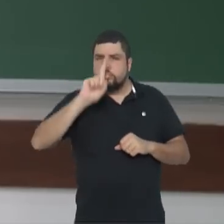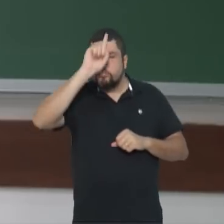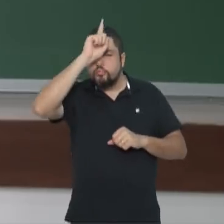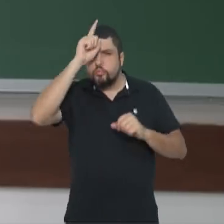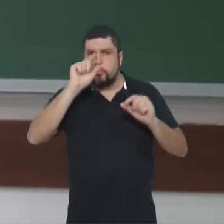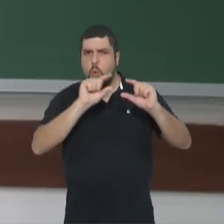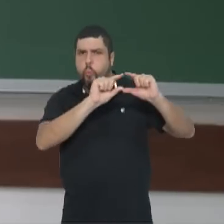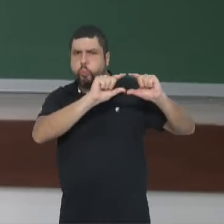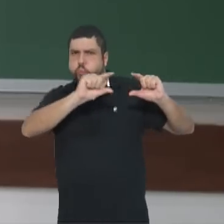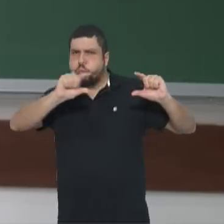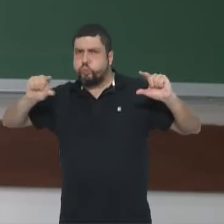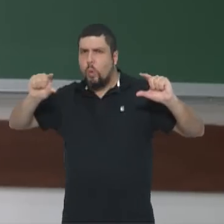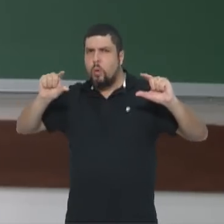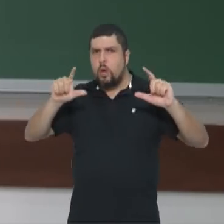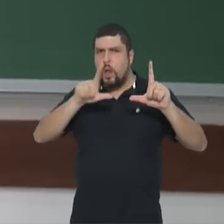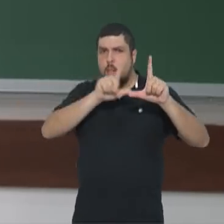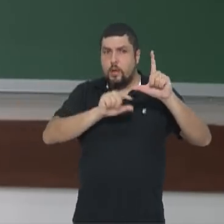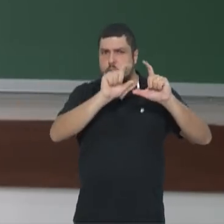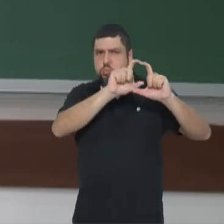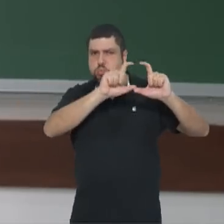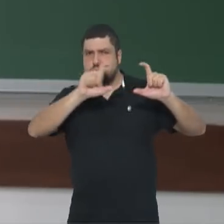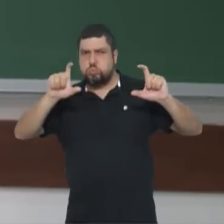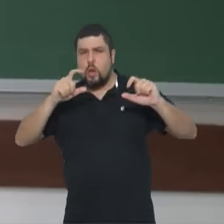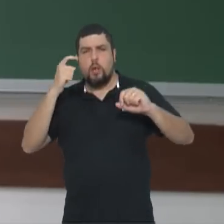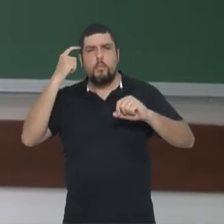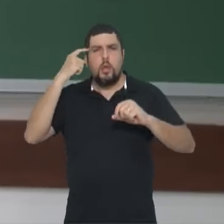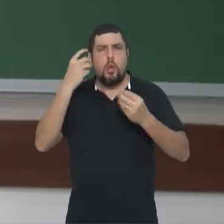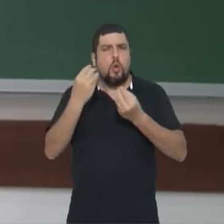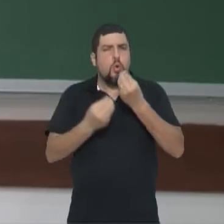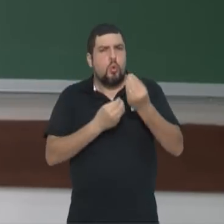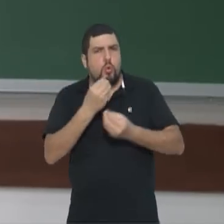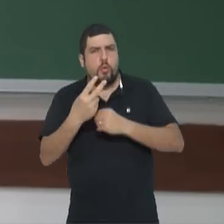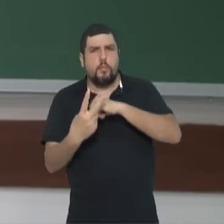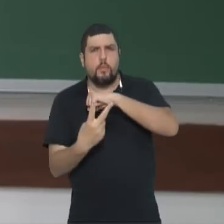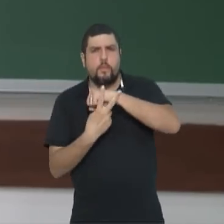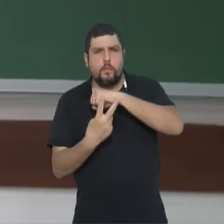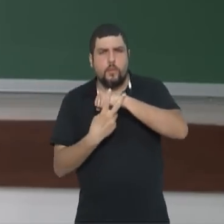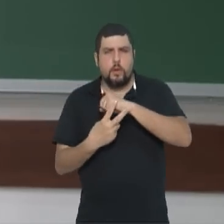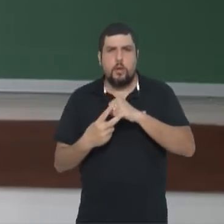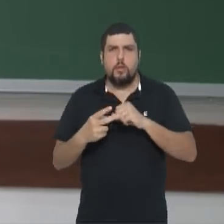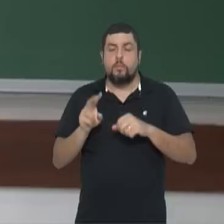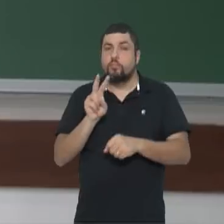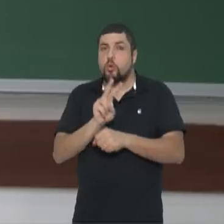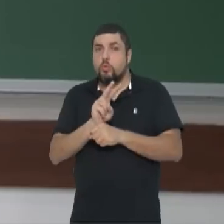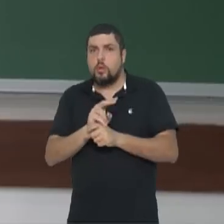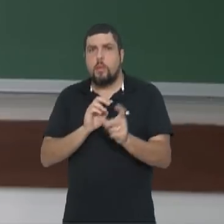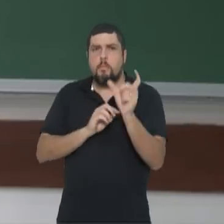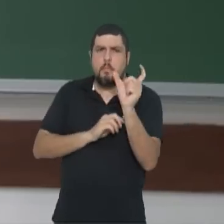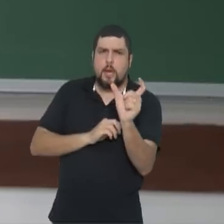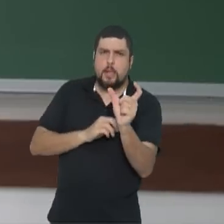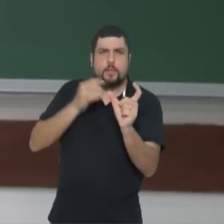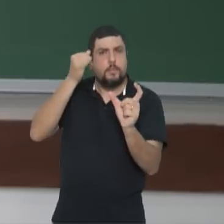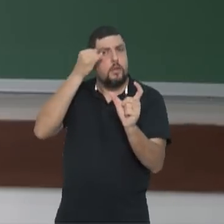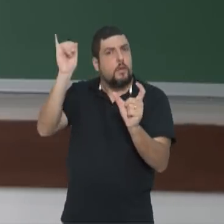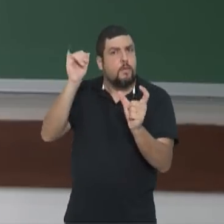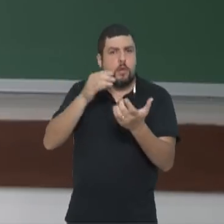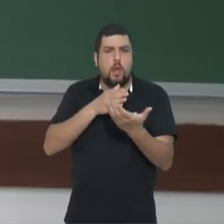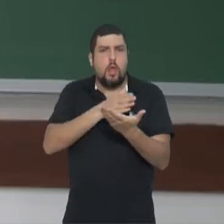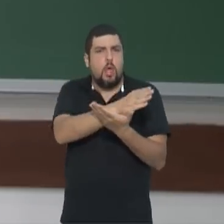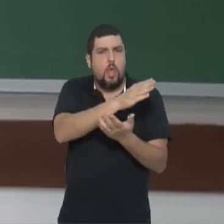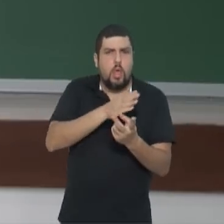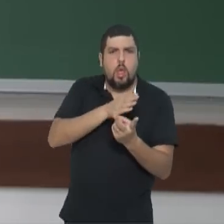pensando lá no verbo, né? Pensando que ele não seja ambíguo, que não dê duplo sentido, que